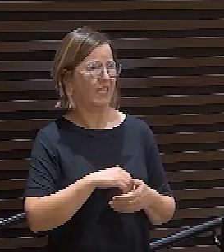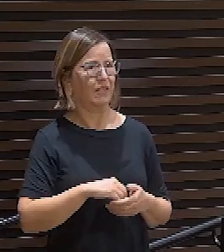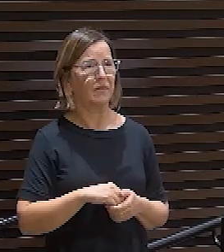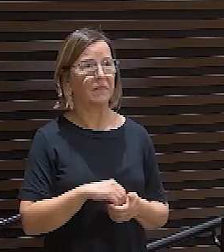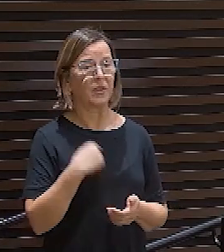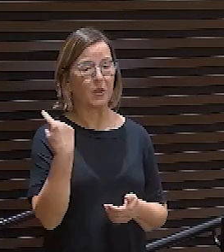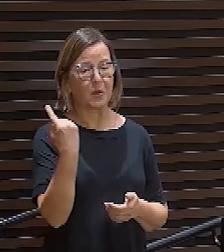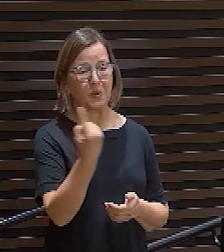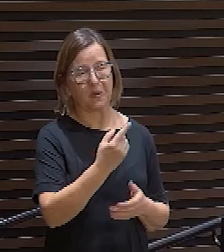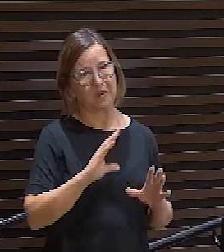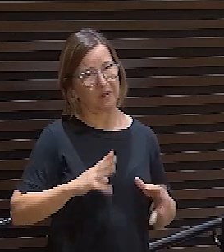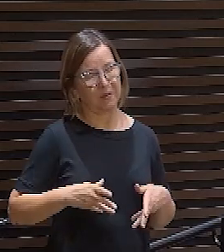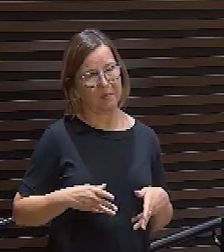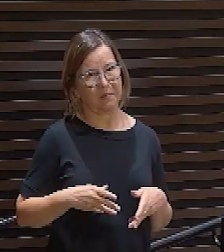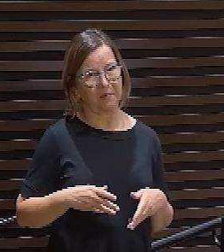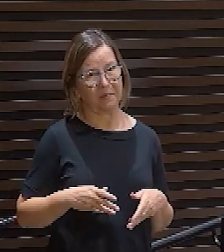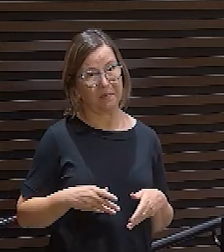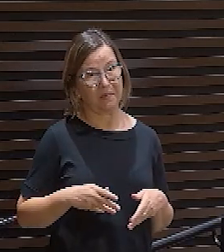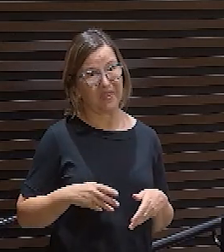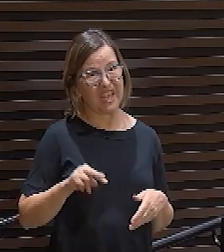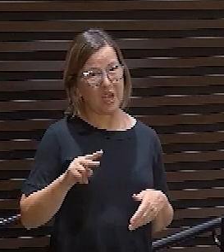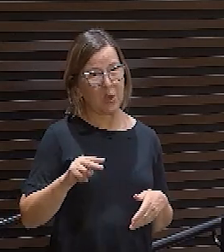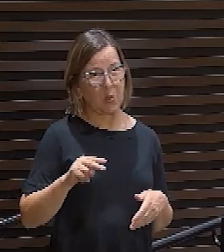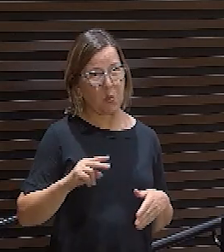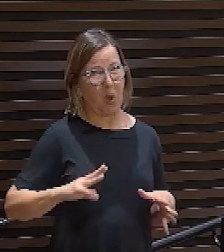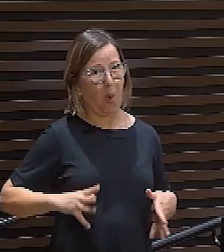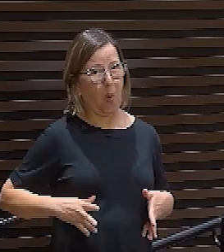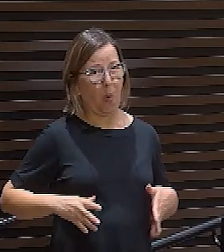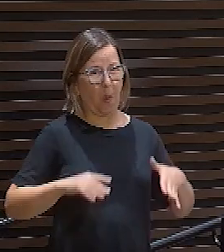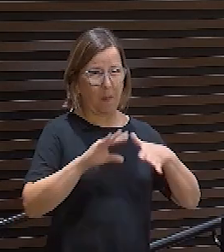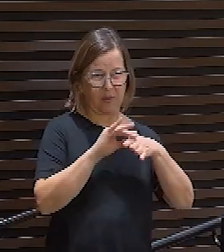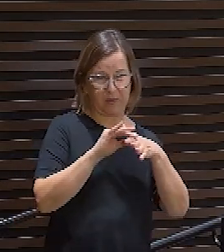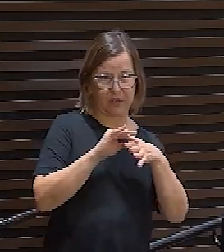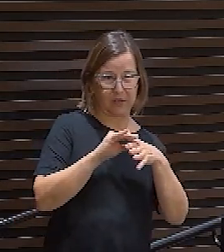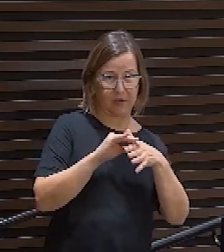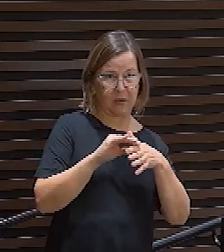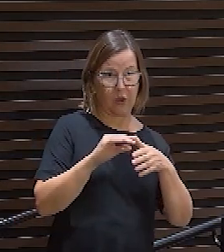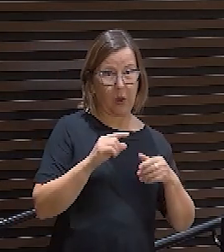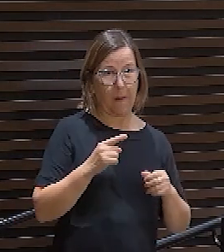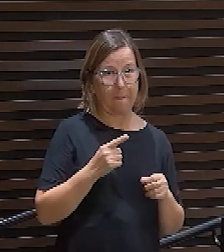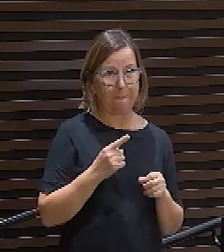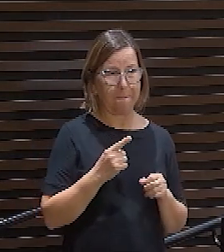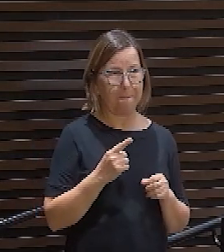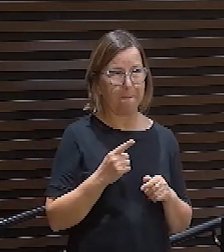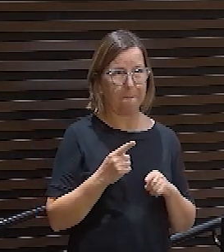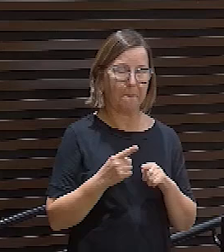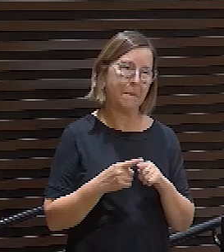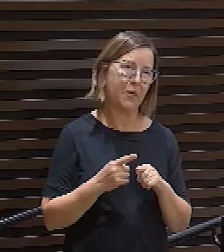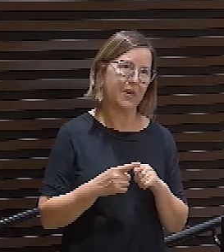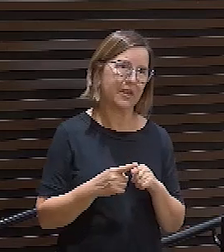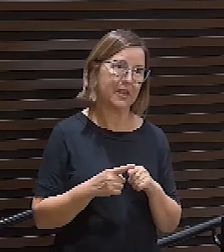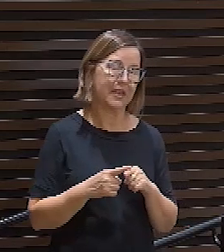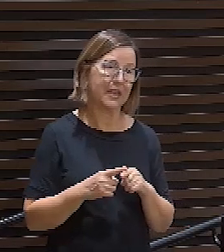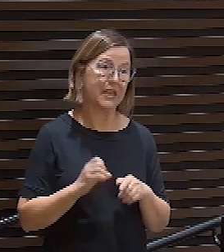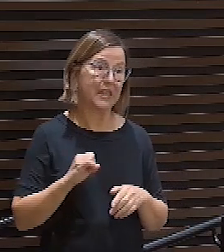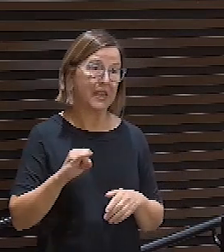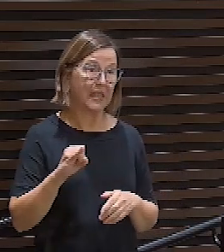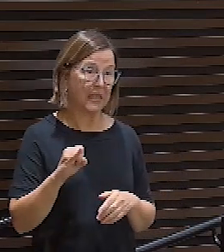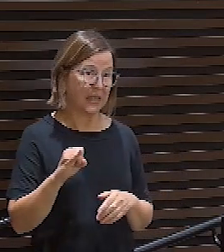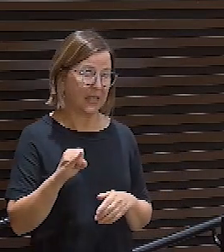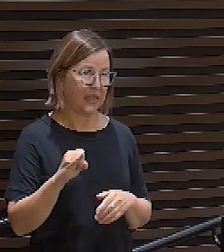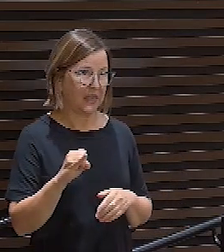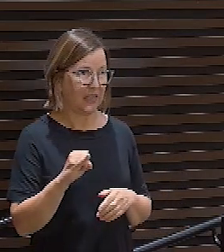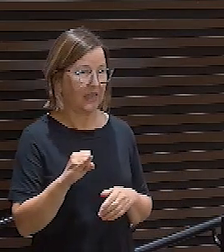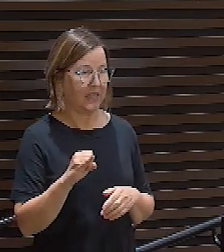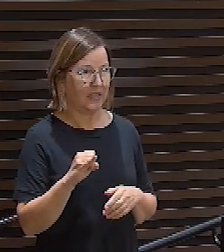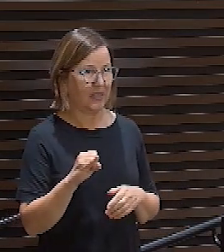Assim como um corpo doente, né? Porque quando uma célula ela começa a lutar contra o seu próprio corpo, o que ela é? É um